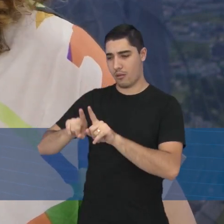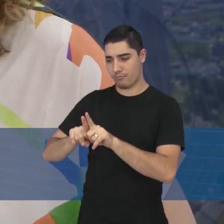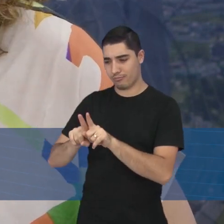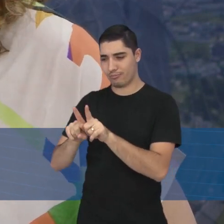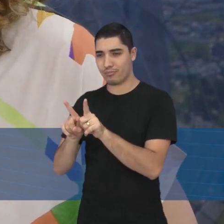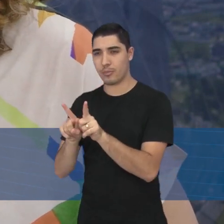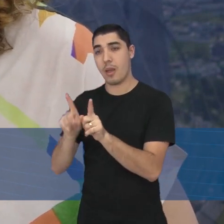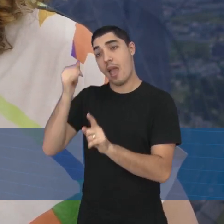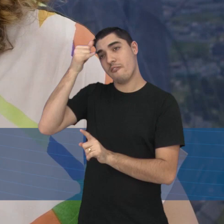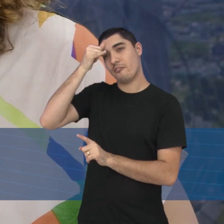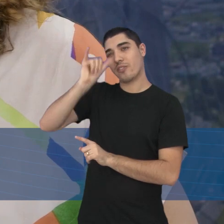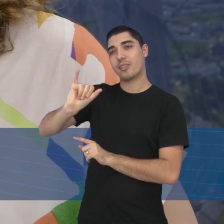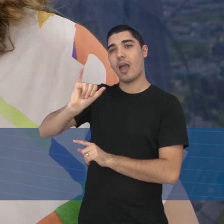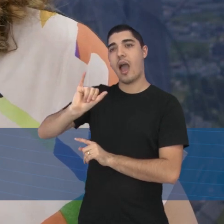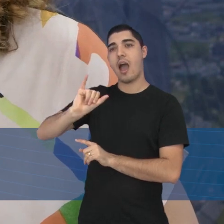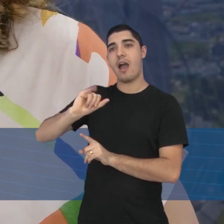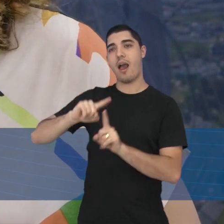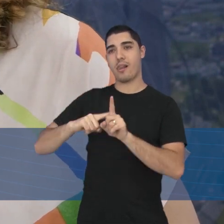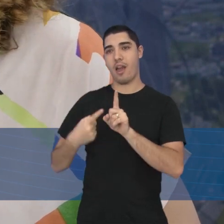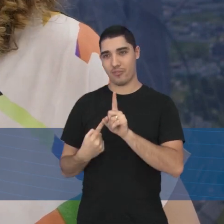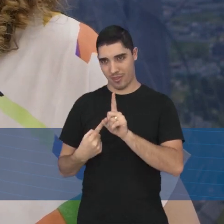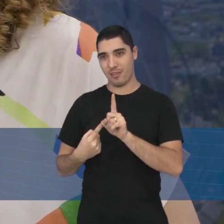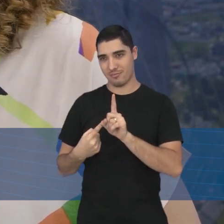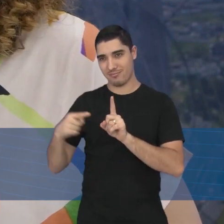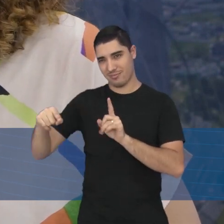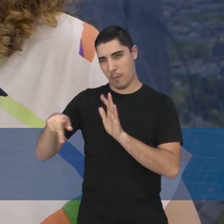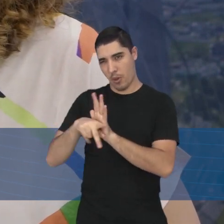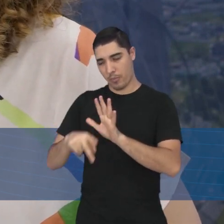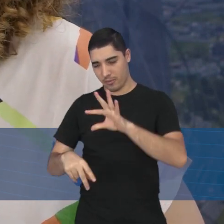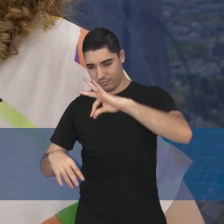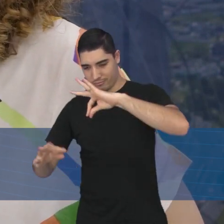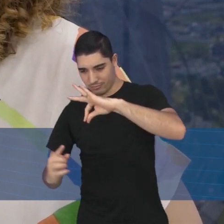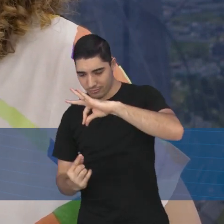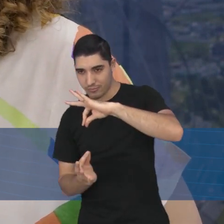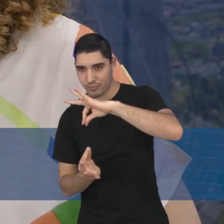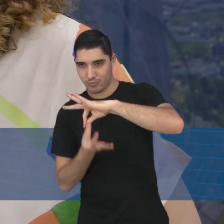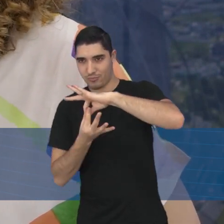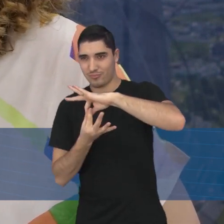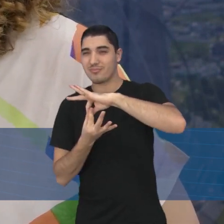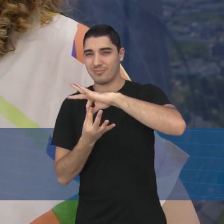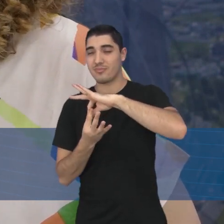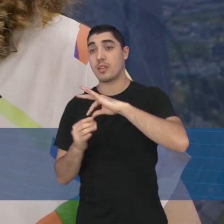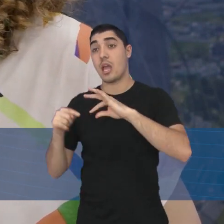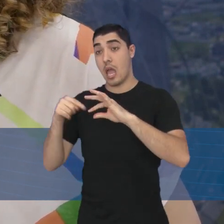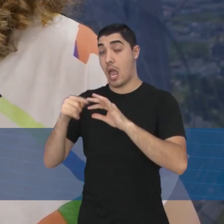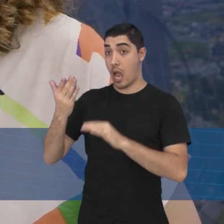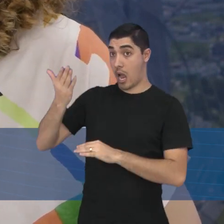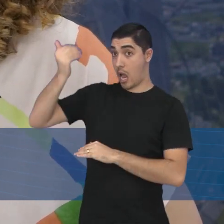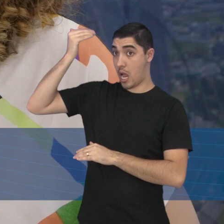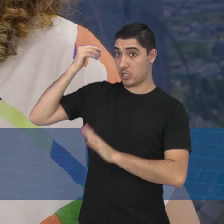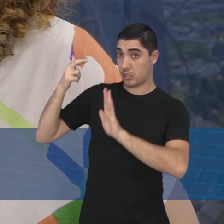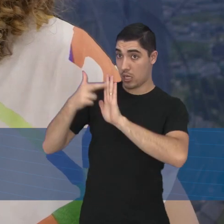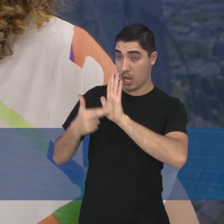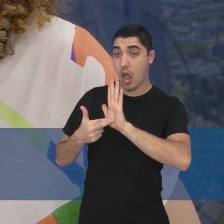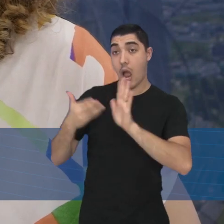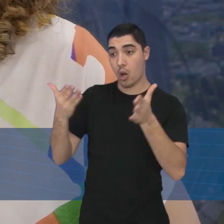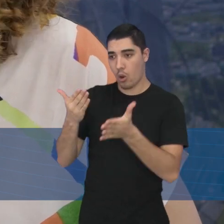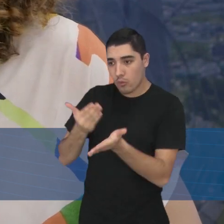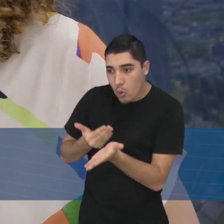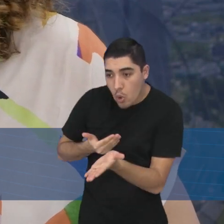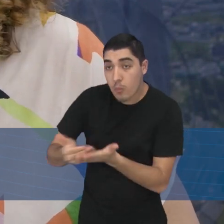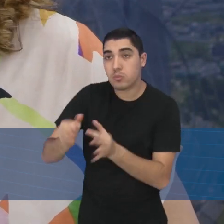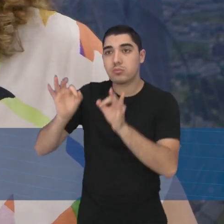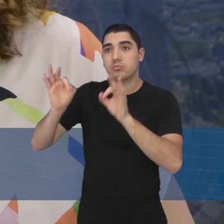da laqueadura mudou, porque algumas regras em relação à laqueadura que era da lei anterior, agora entrou em vigor